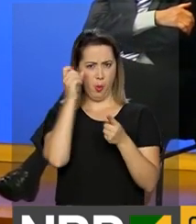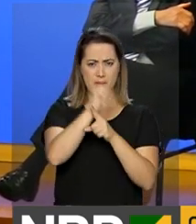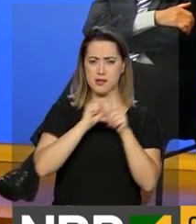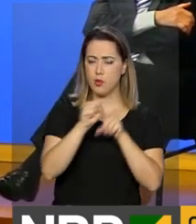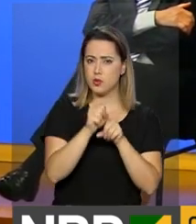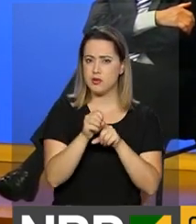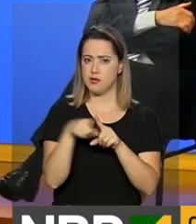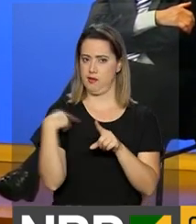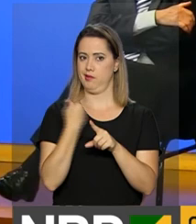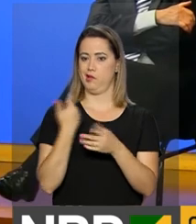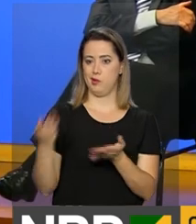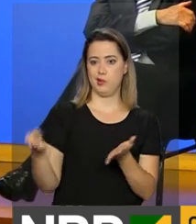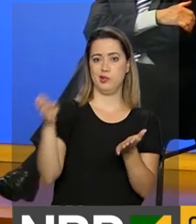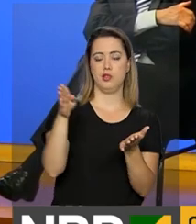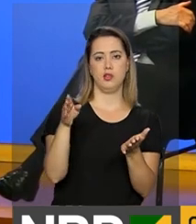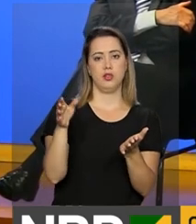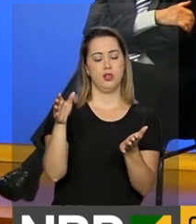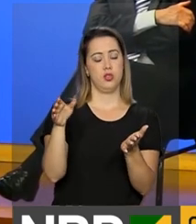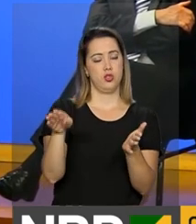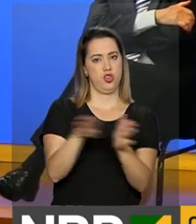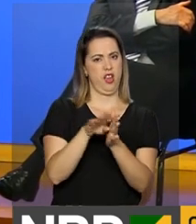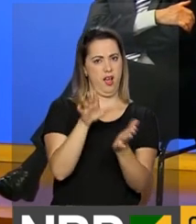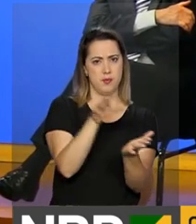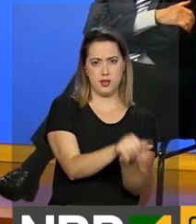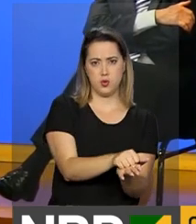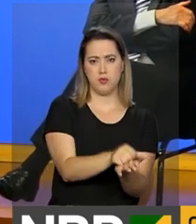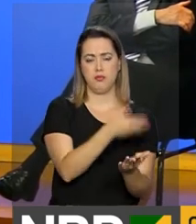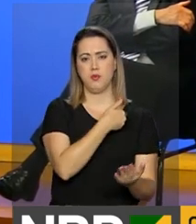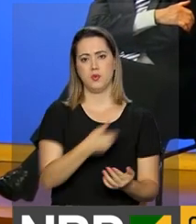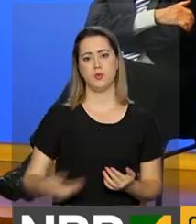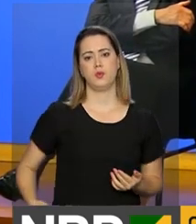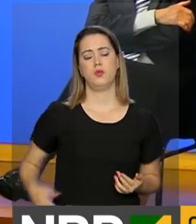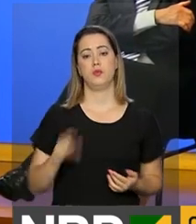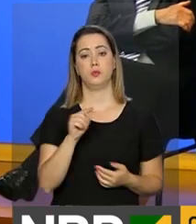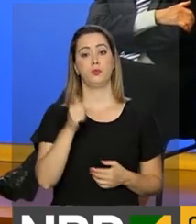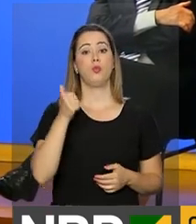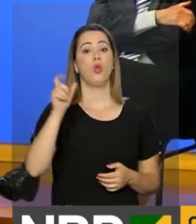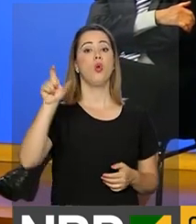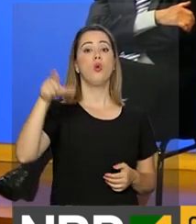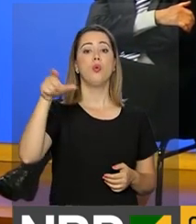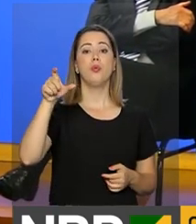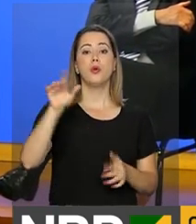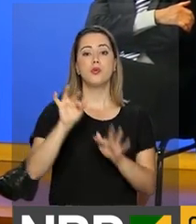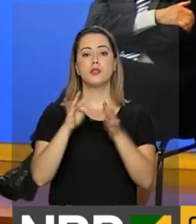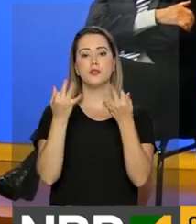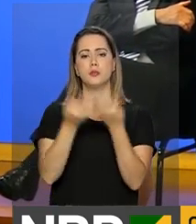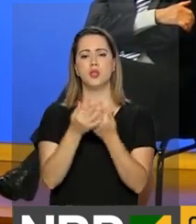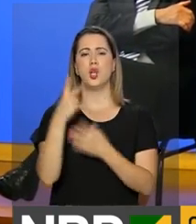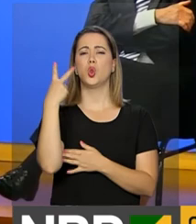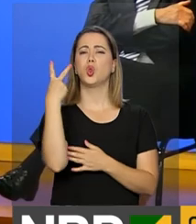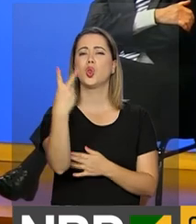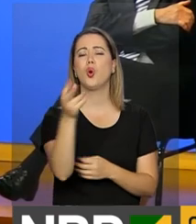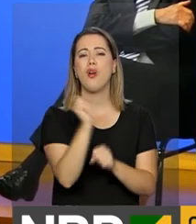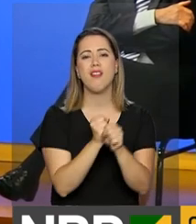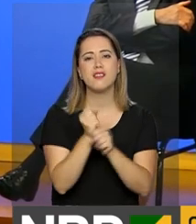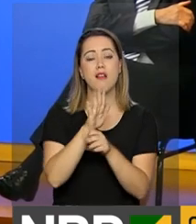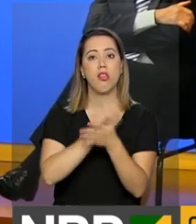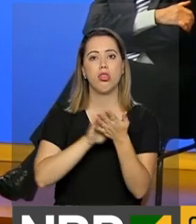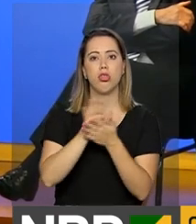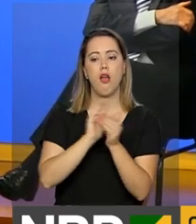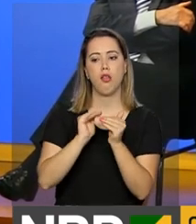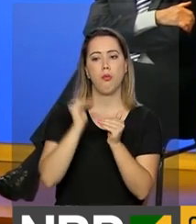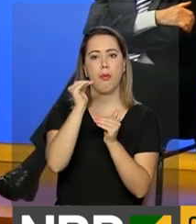ao chegarmos, viu, Flávio, no governo, o Bolsa Família, há dois anos e meio, não tinha revalorização.